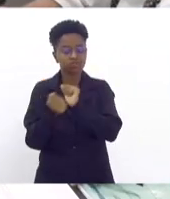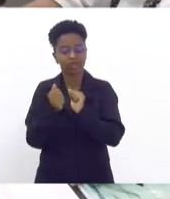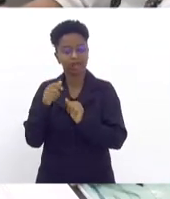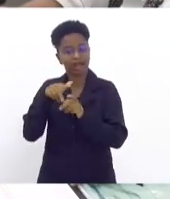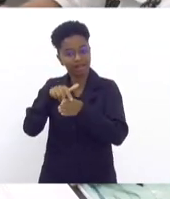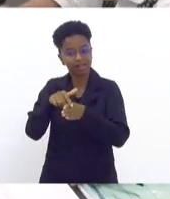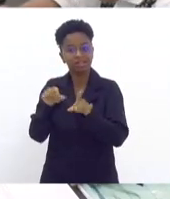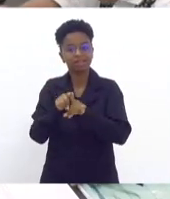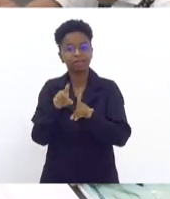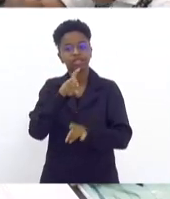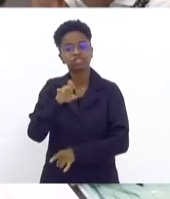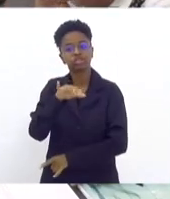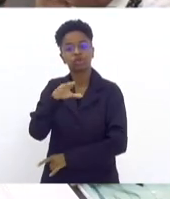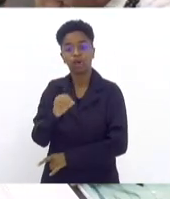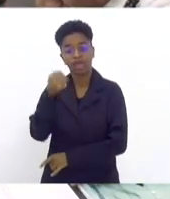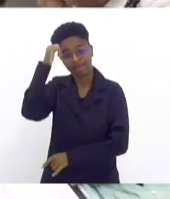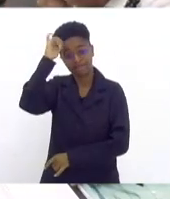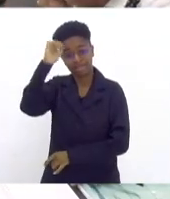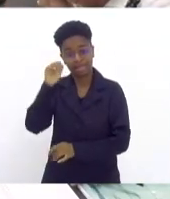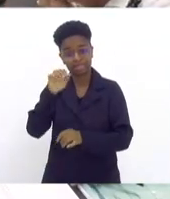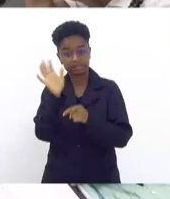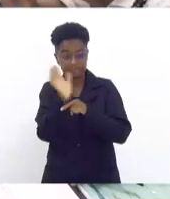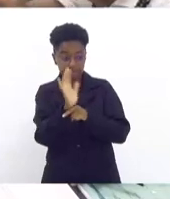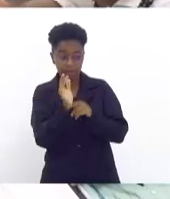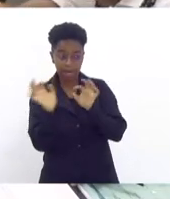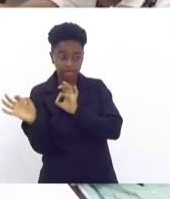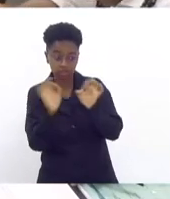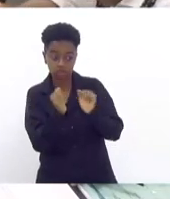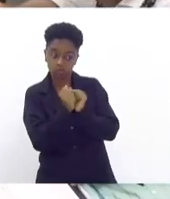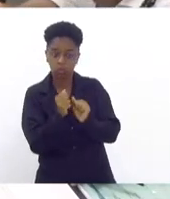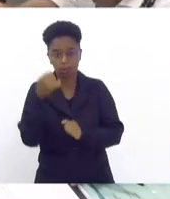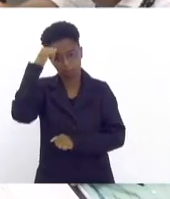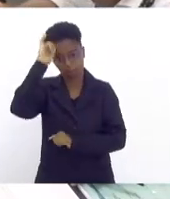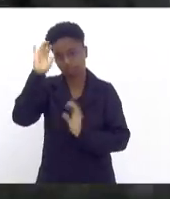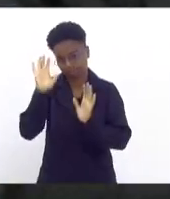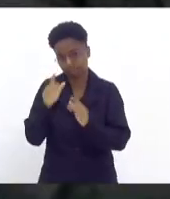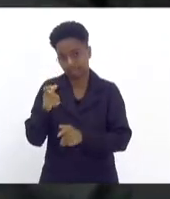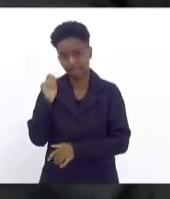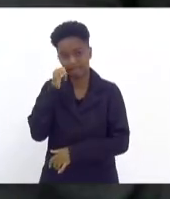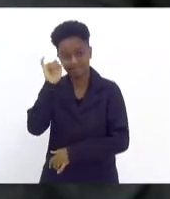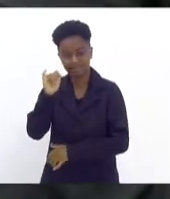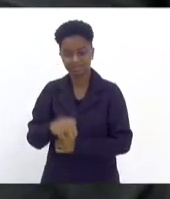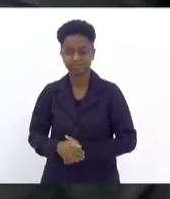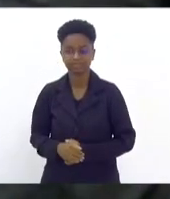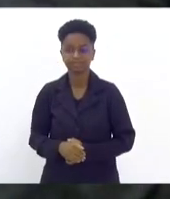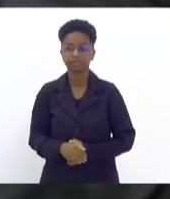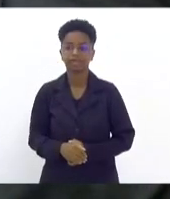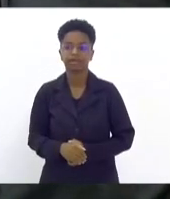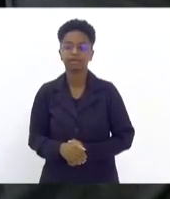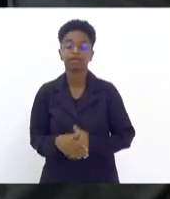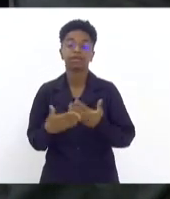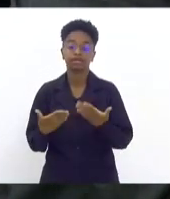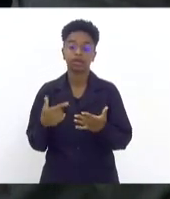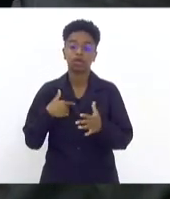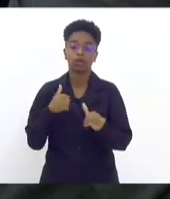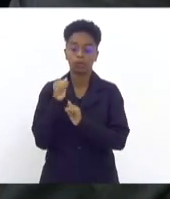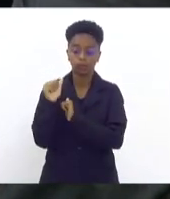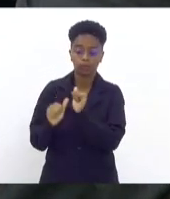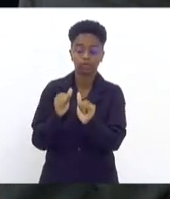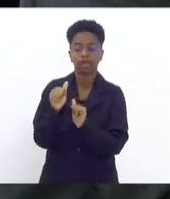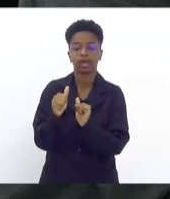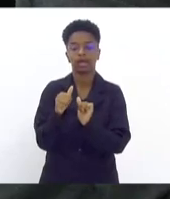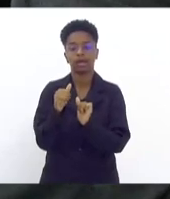Chico Machado, que vá para o cinema de boi, Macaé. Então... Fazendo a tempestiva alteração no